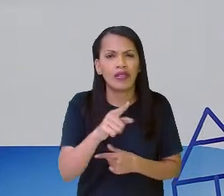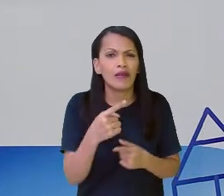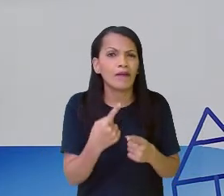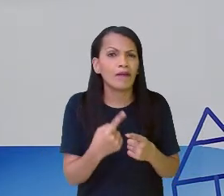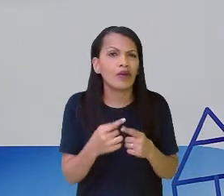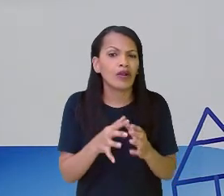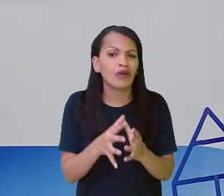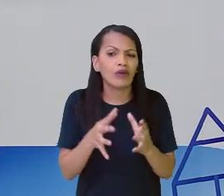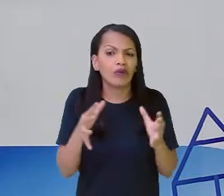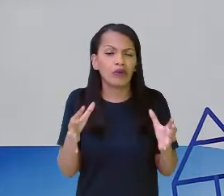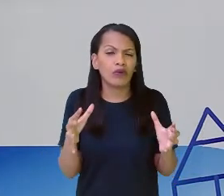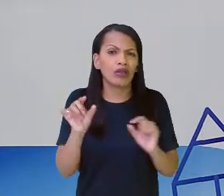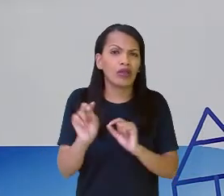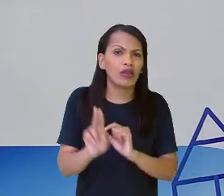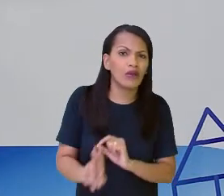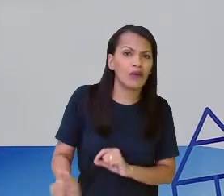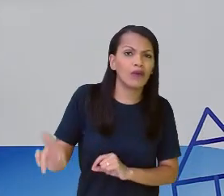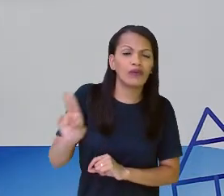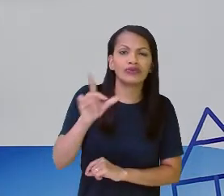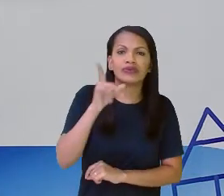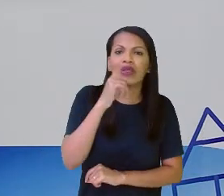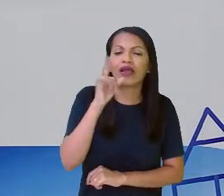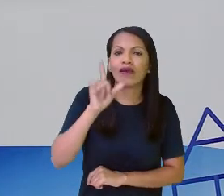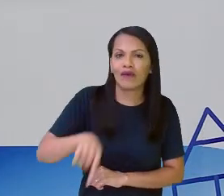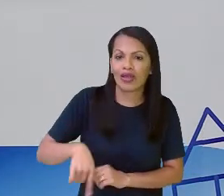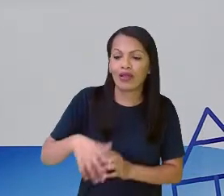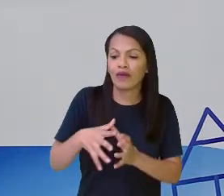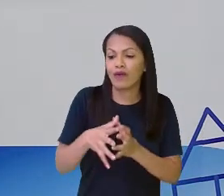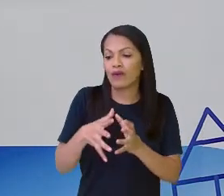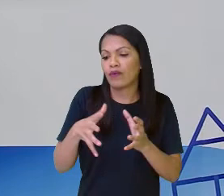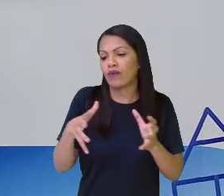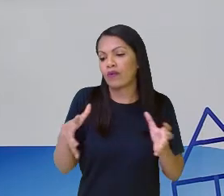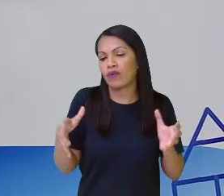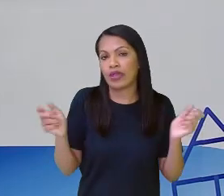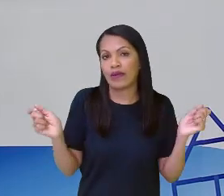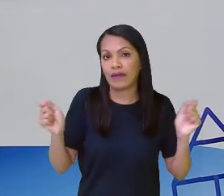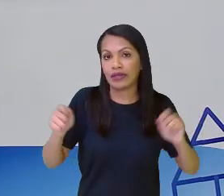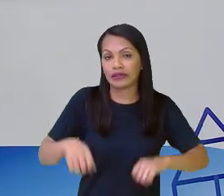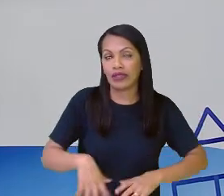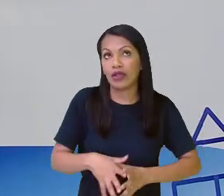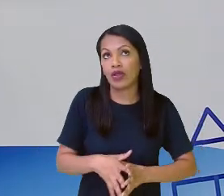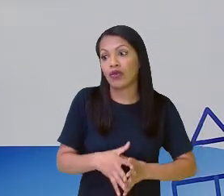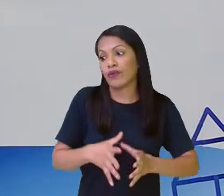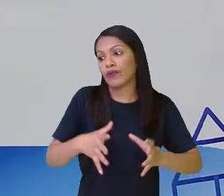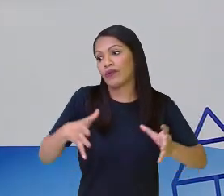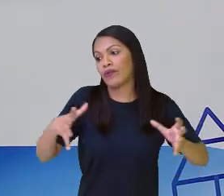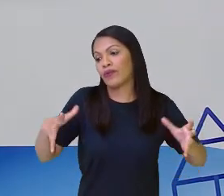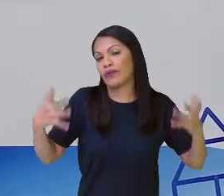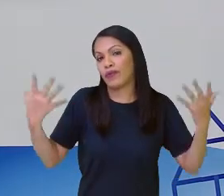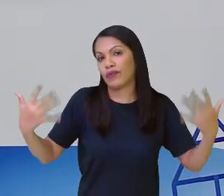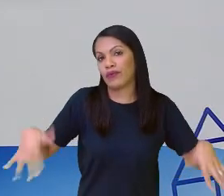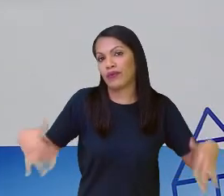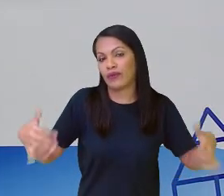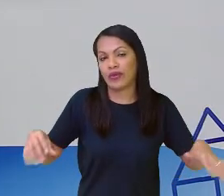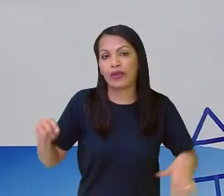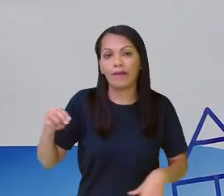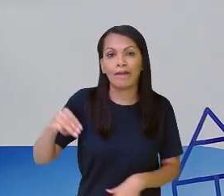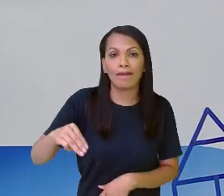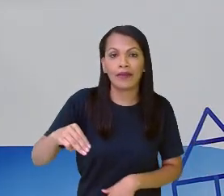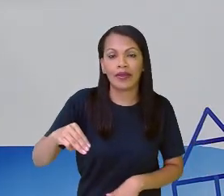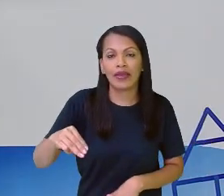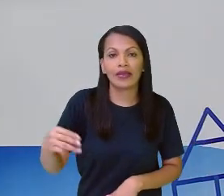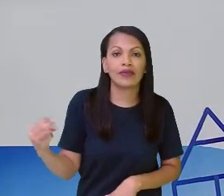volume? O consumo de água, o volume, ele é bem maior. A capacidade é maior. Sim, professora, e o metro cúbico entra